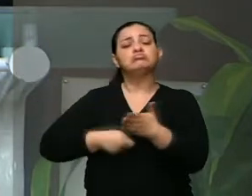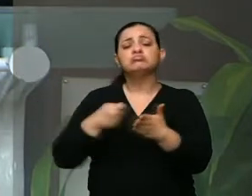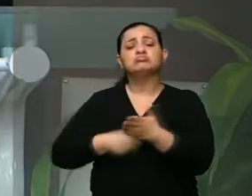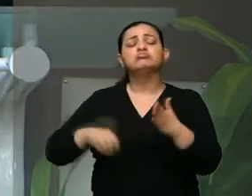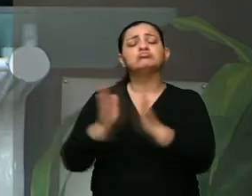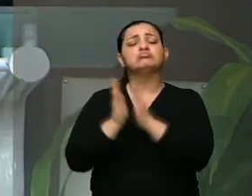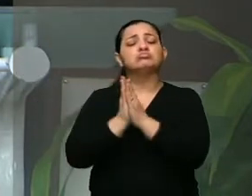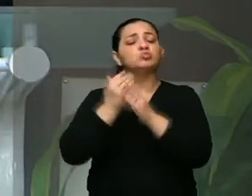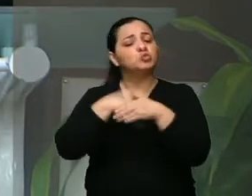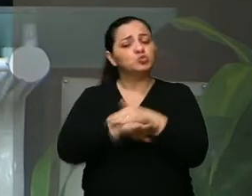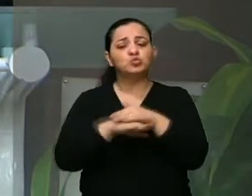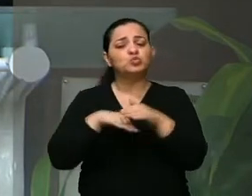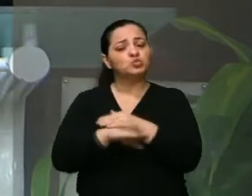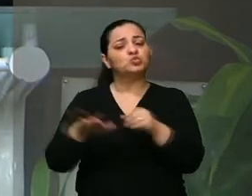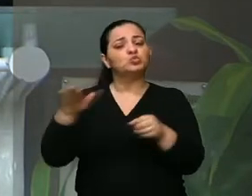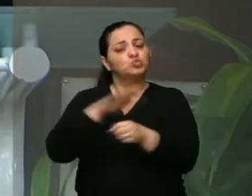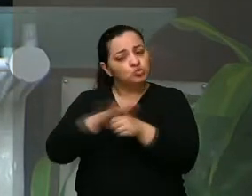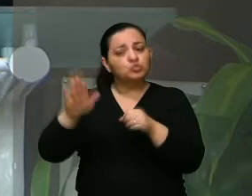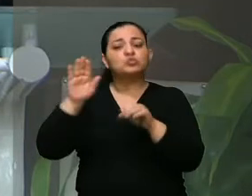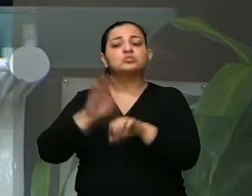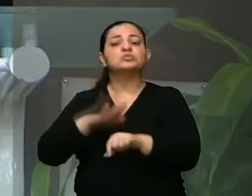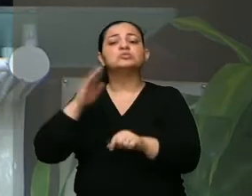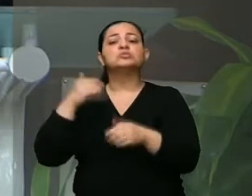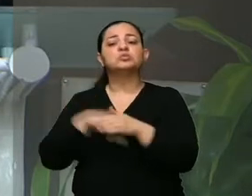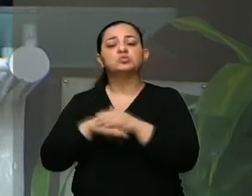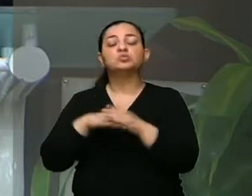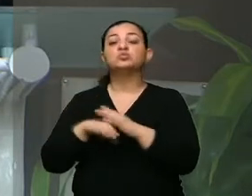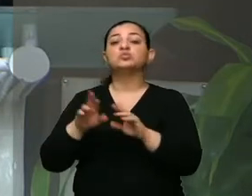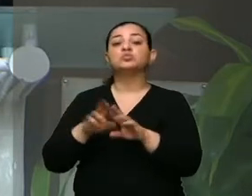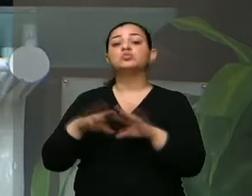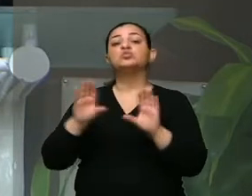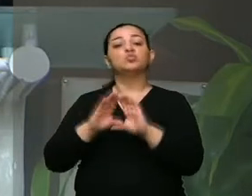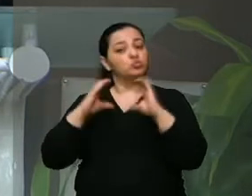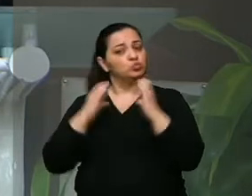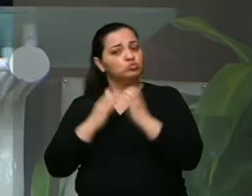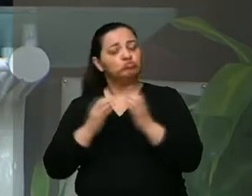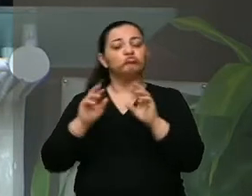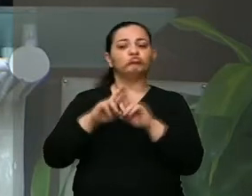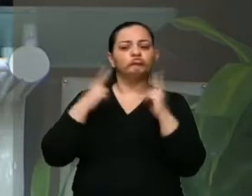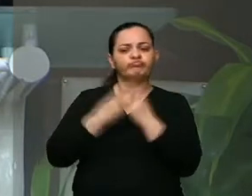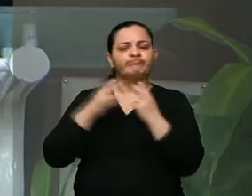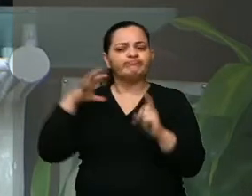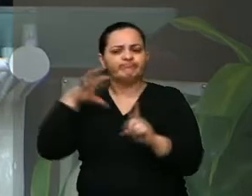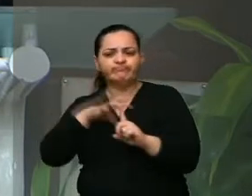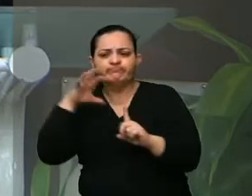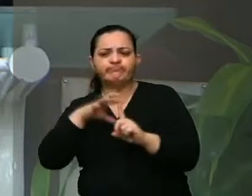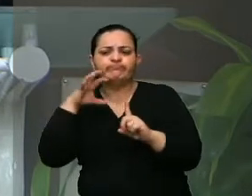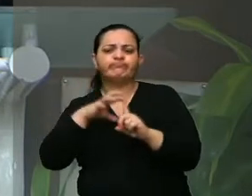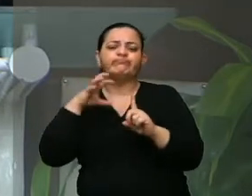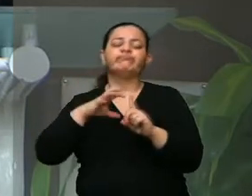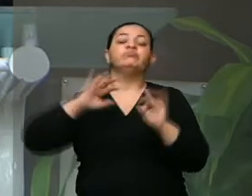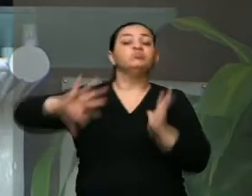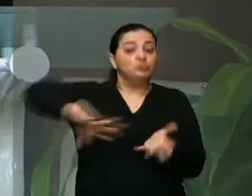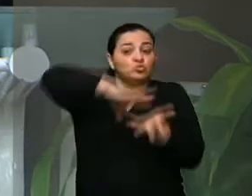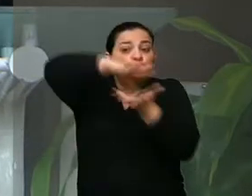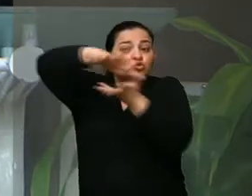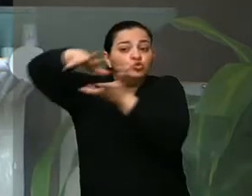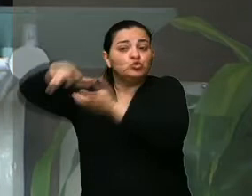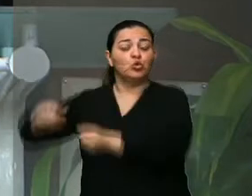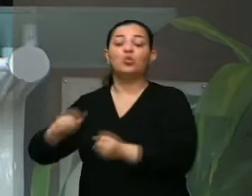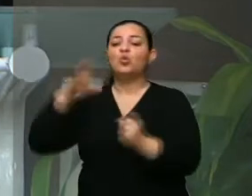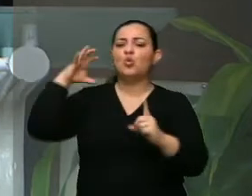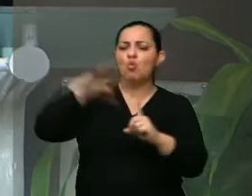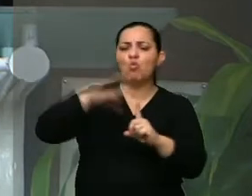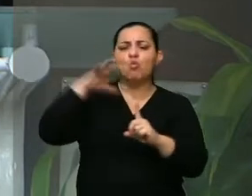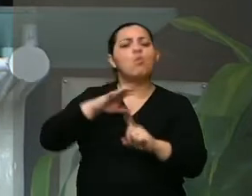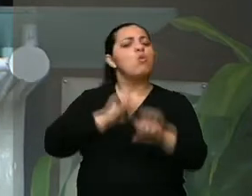reserva o conselho mundial de igrejas o aperto está vindo a pressão